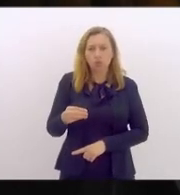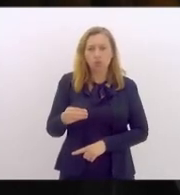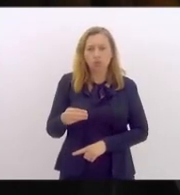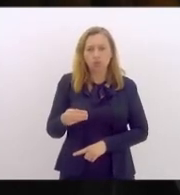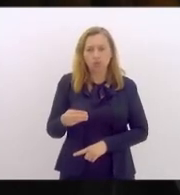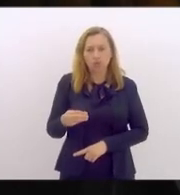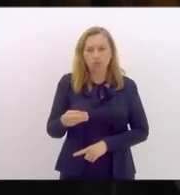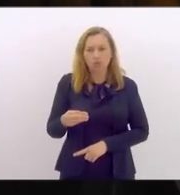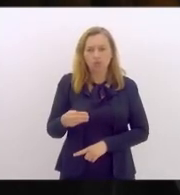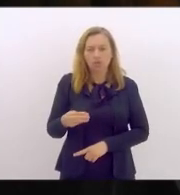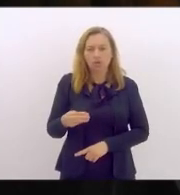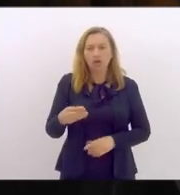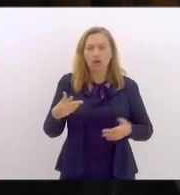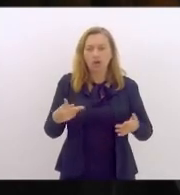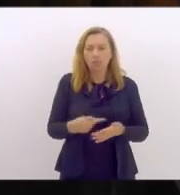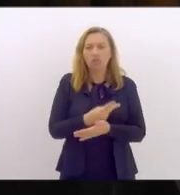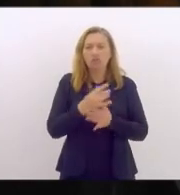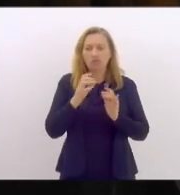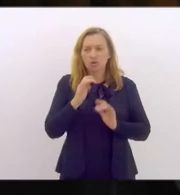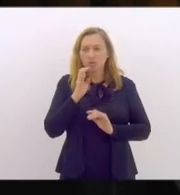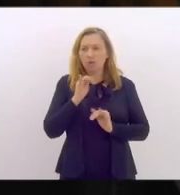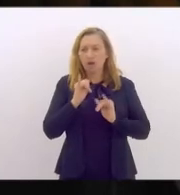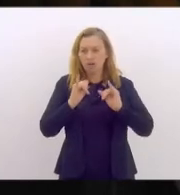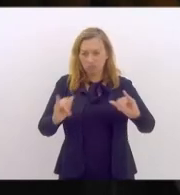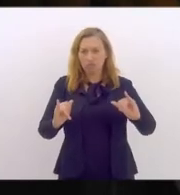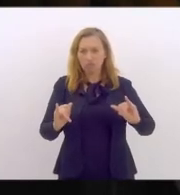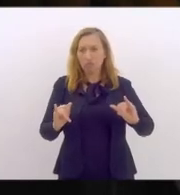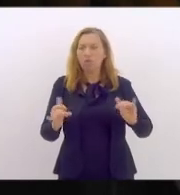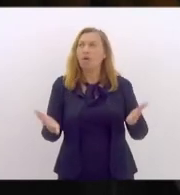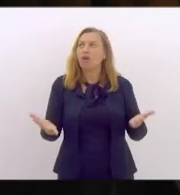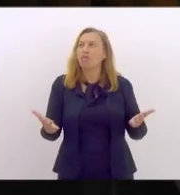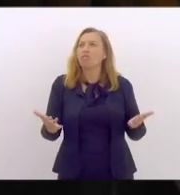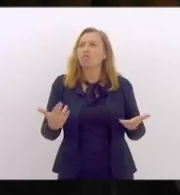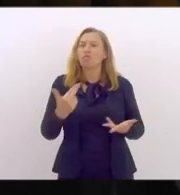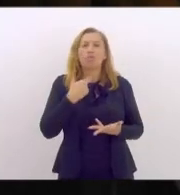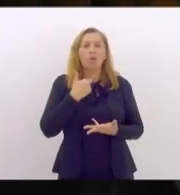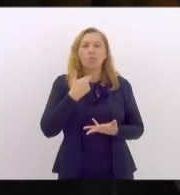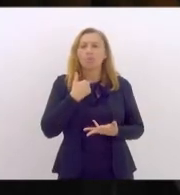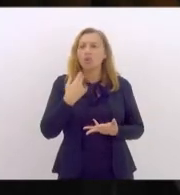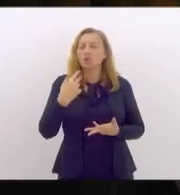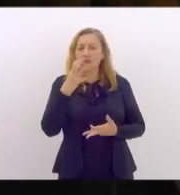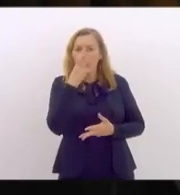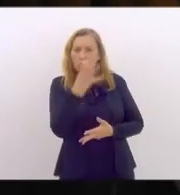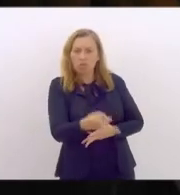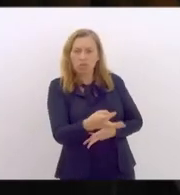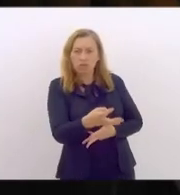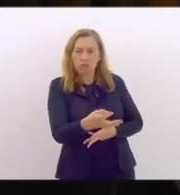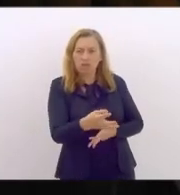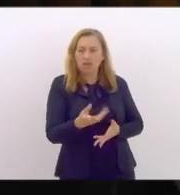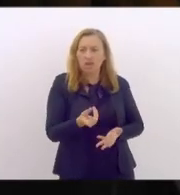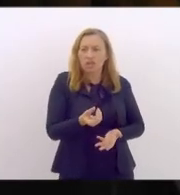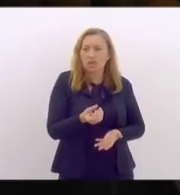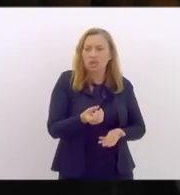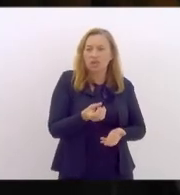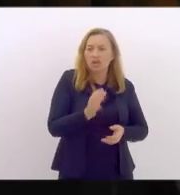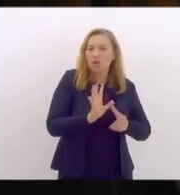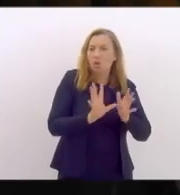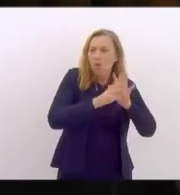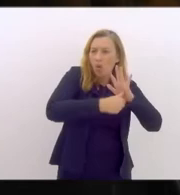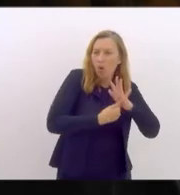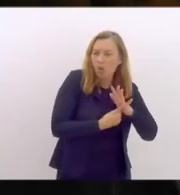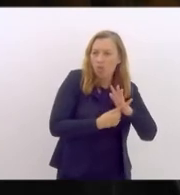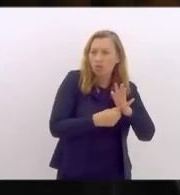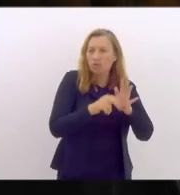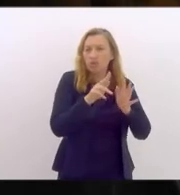sendo anunciado a gente não pode ir para querer acusar que tem roubo na urna e